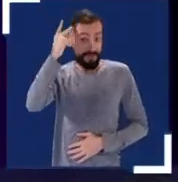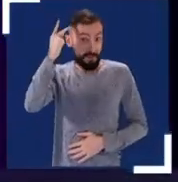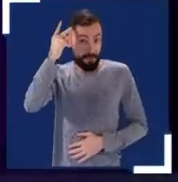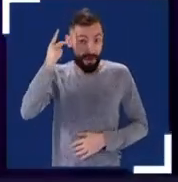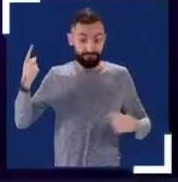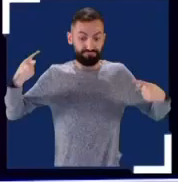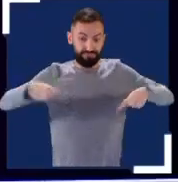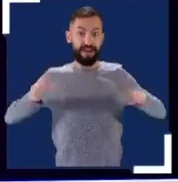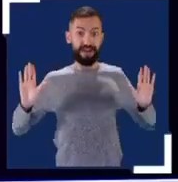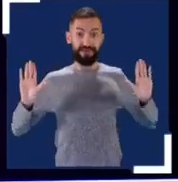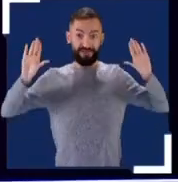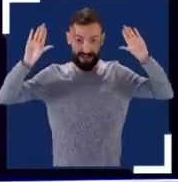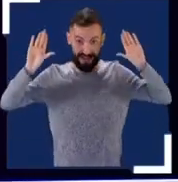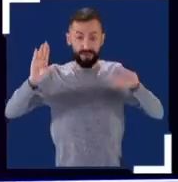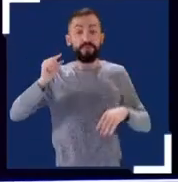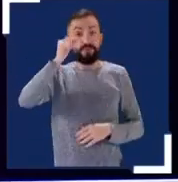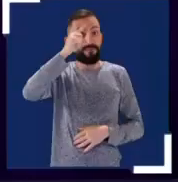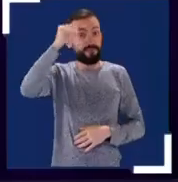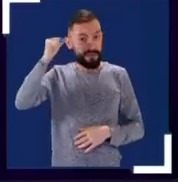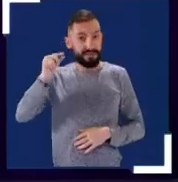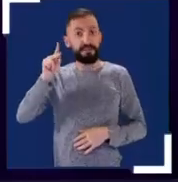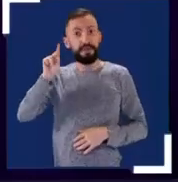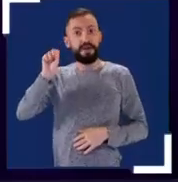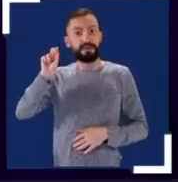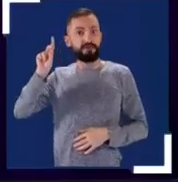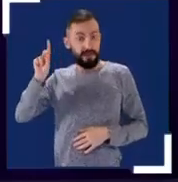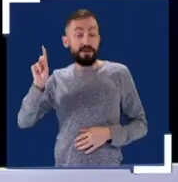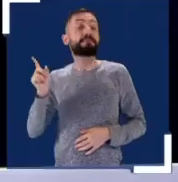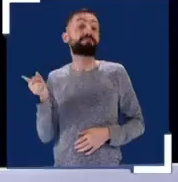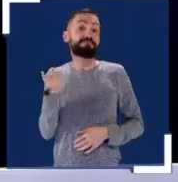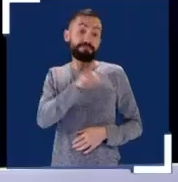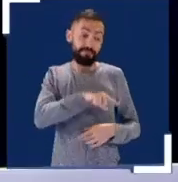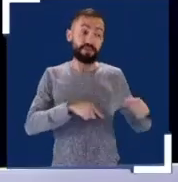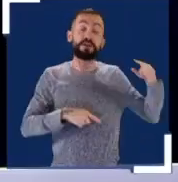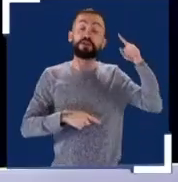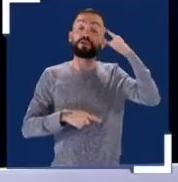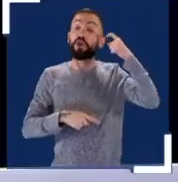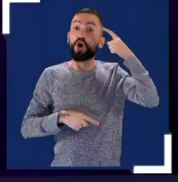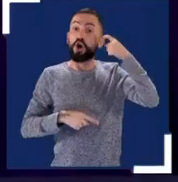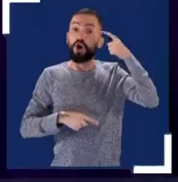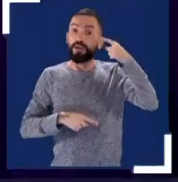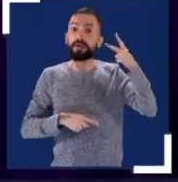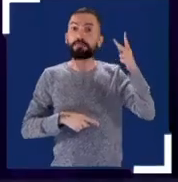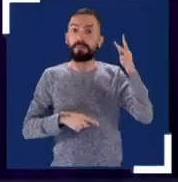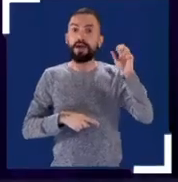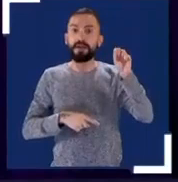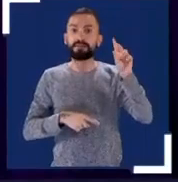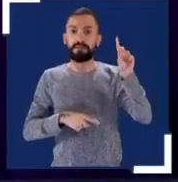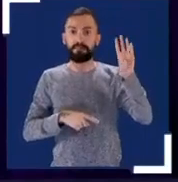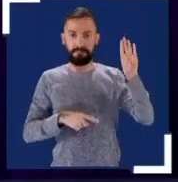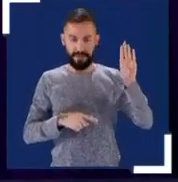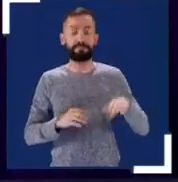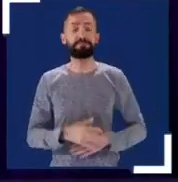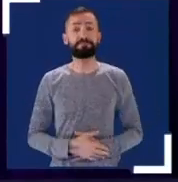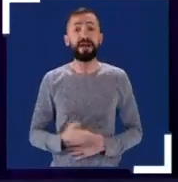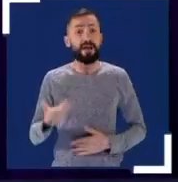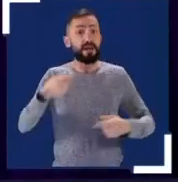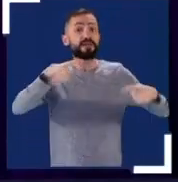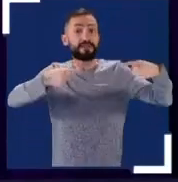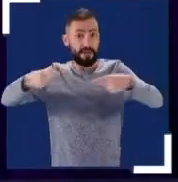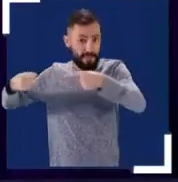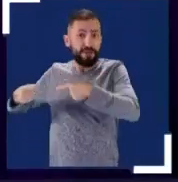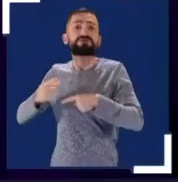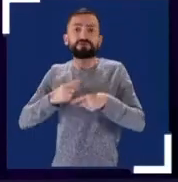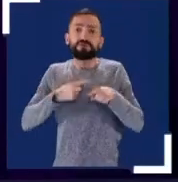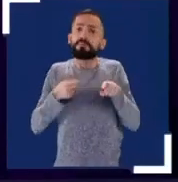Márcio França, do PSB, e João Dória, do PSDB. Este debate é realizado numa